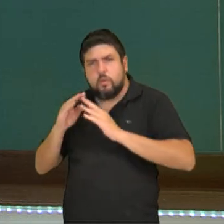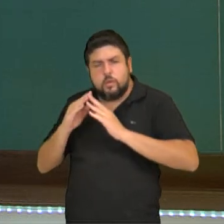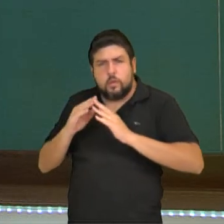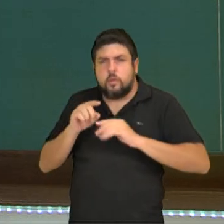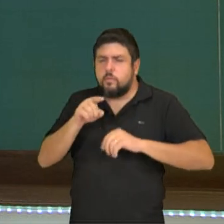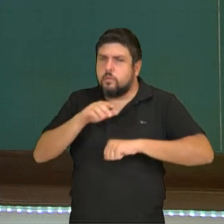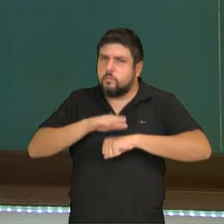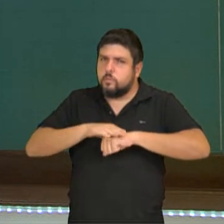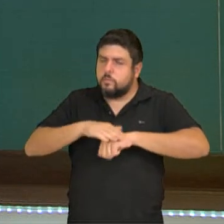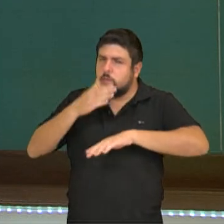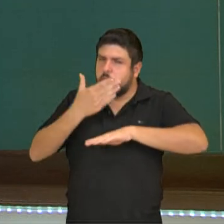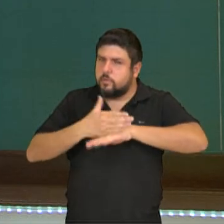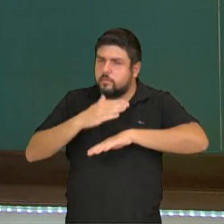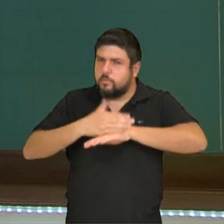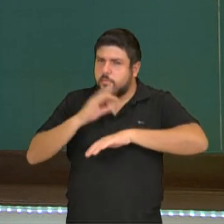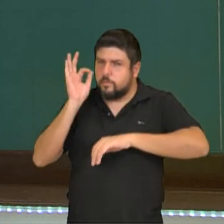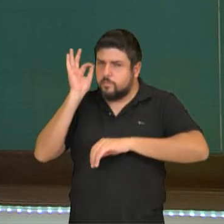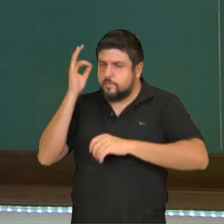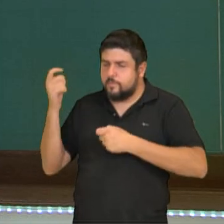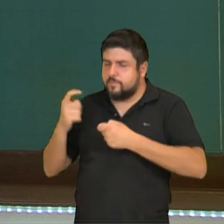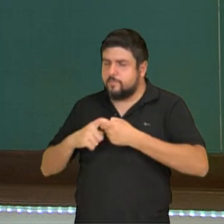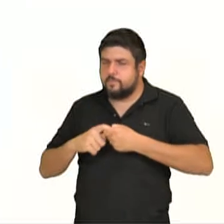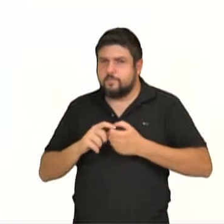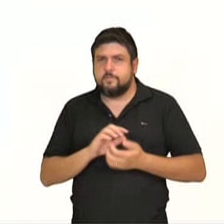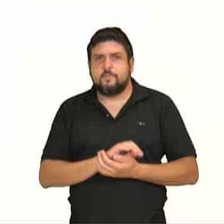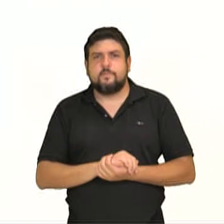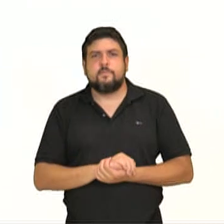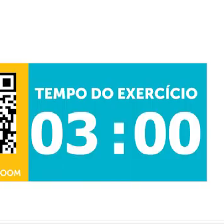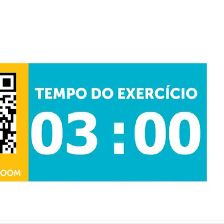aí para a gente depois voltar a falar sobre isso.